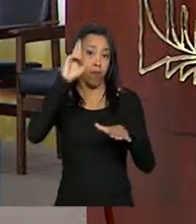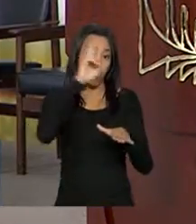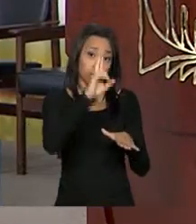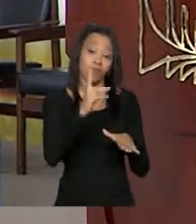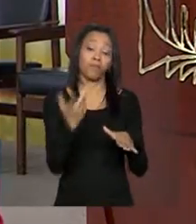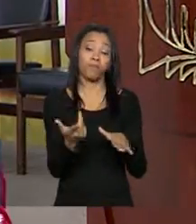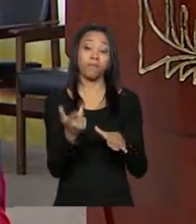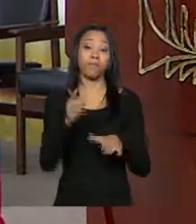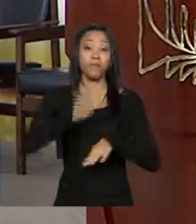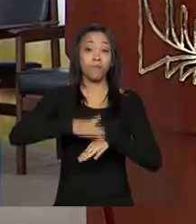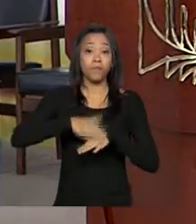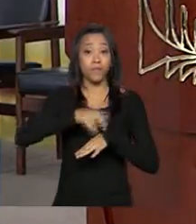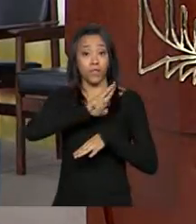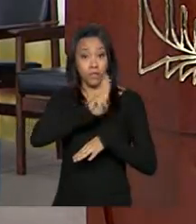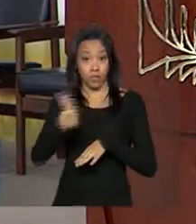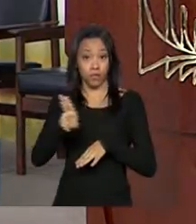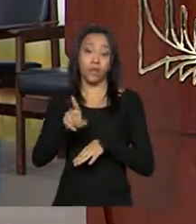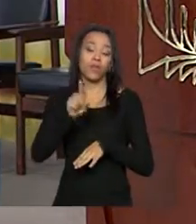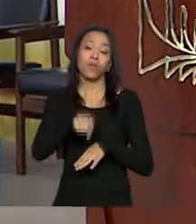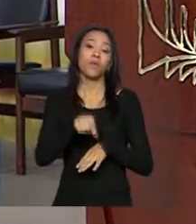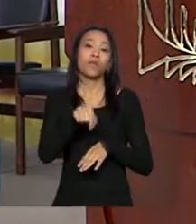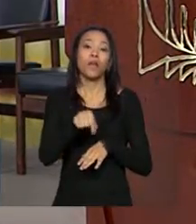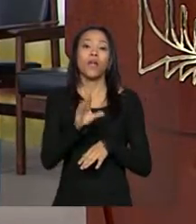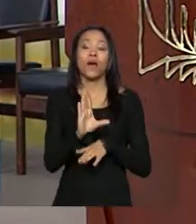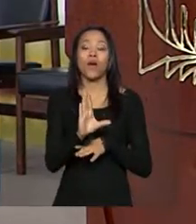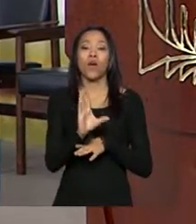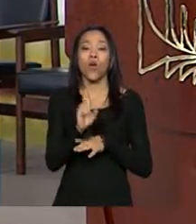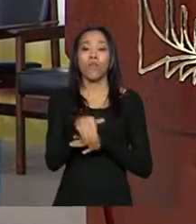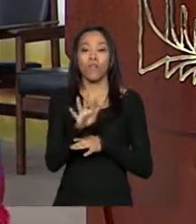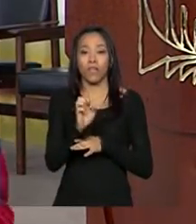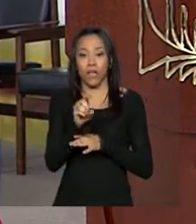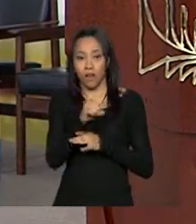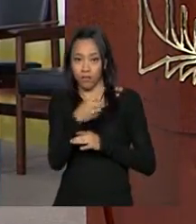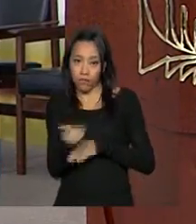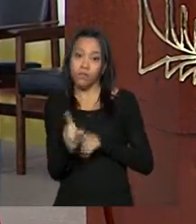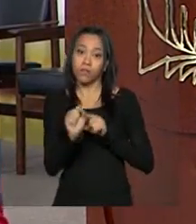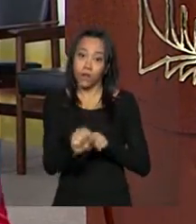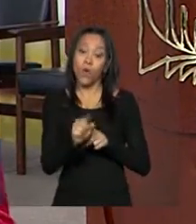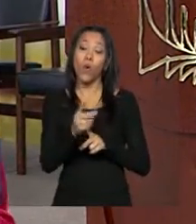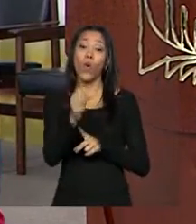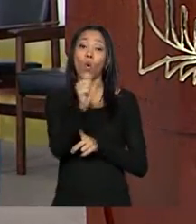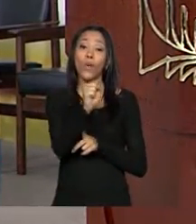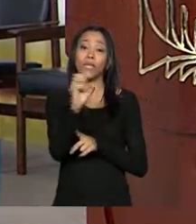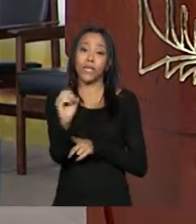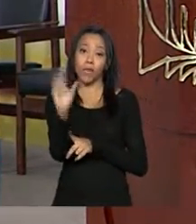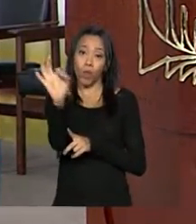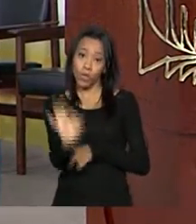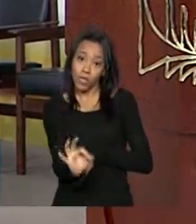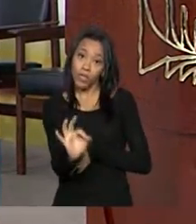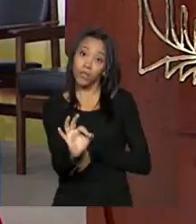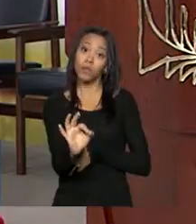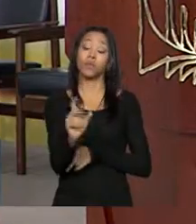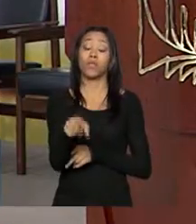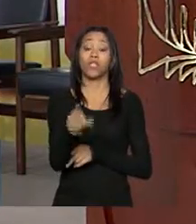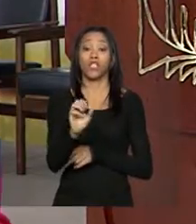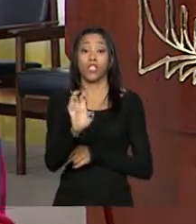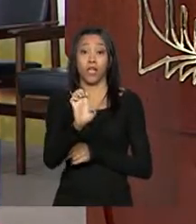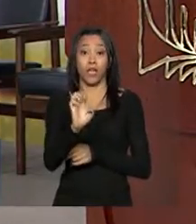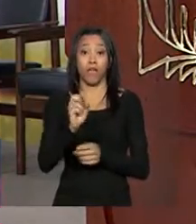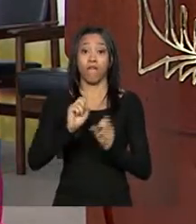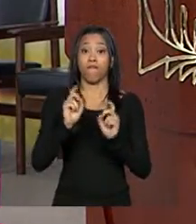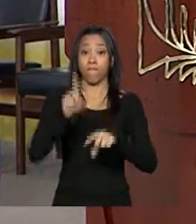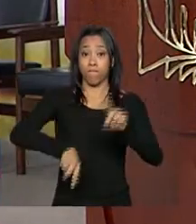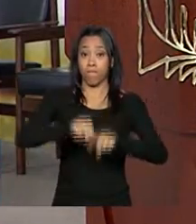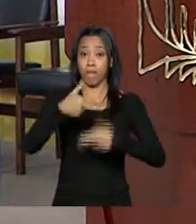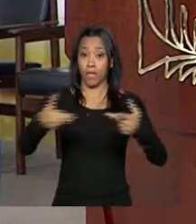Ministério do Desenvolvimento, Indústria e Comércio Exterior, pelo menos 80% de todos os setores de exportação do país